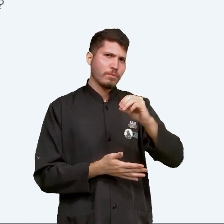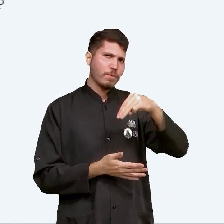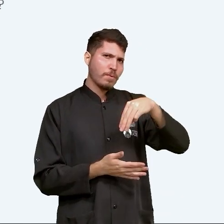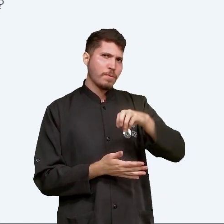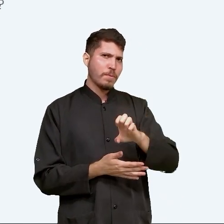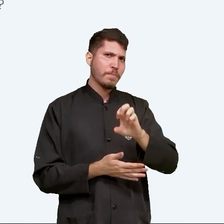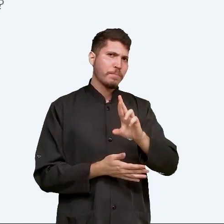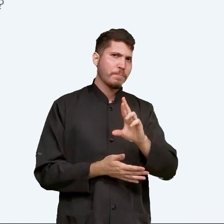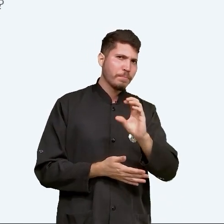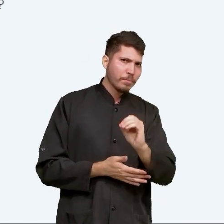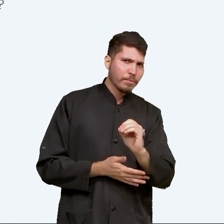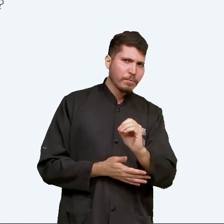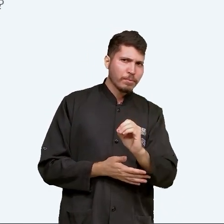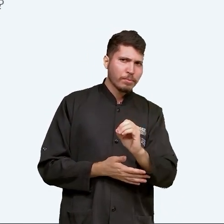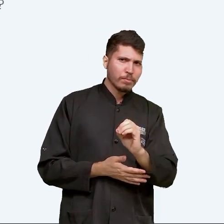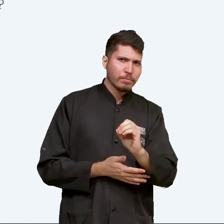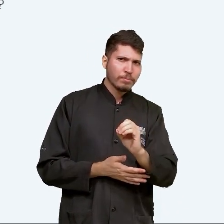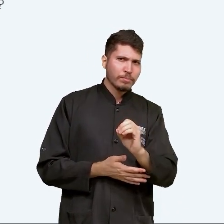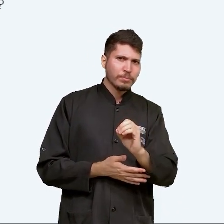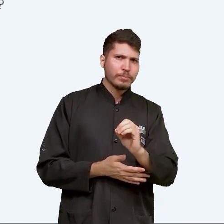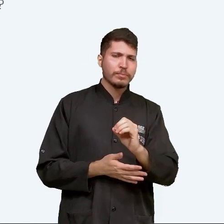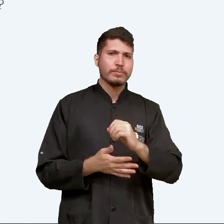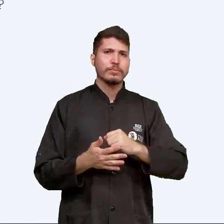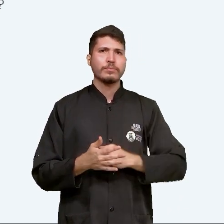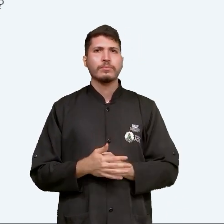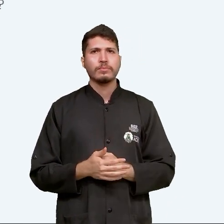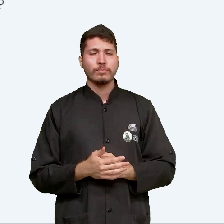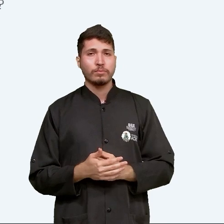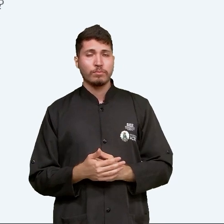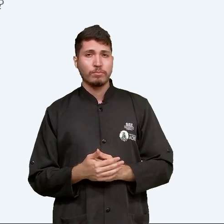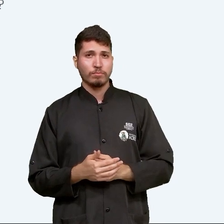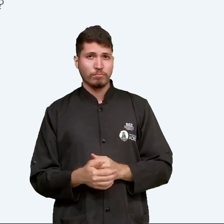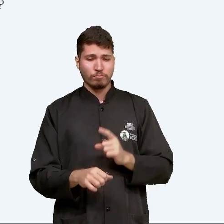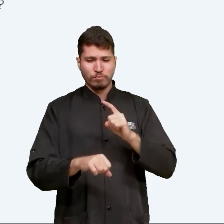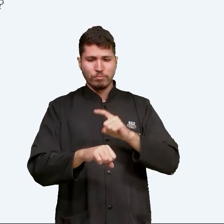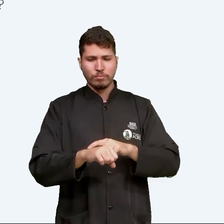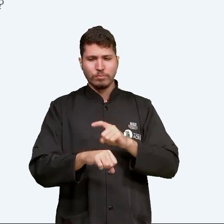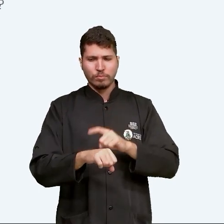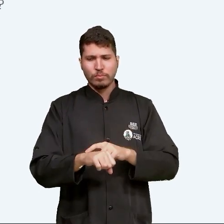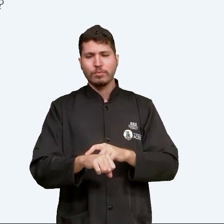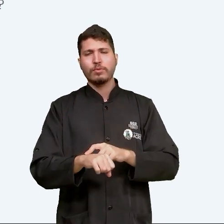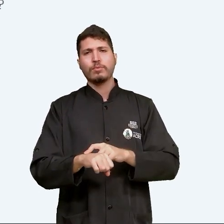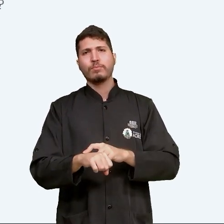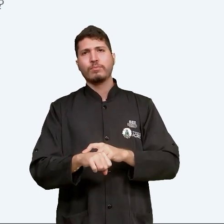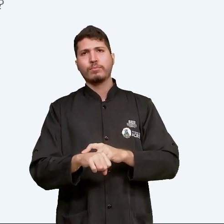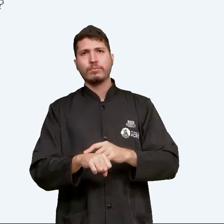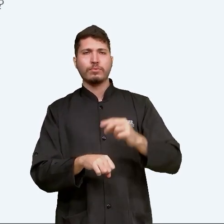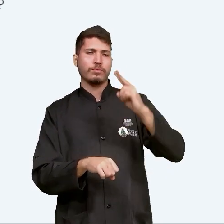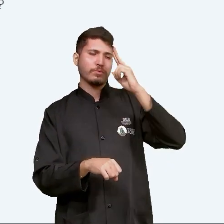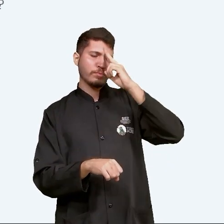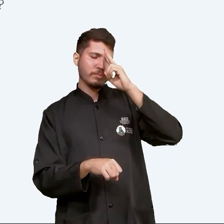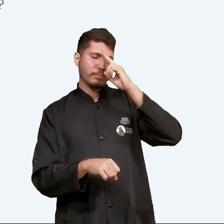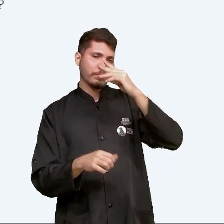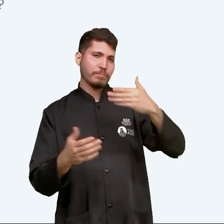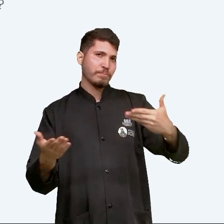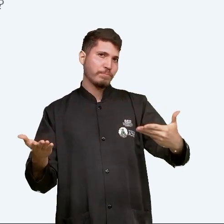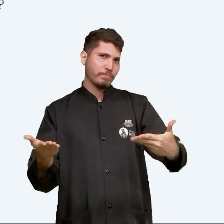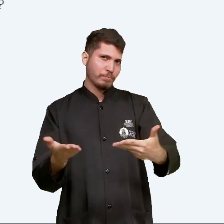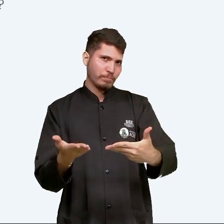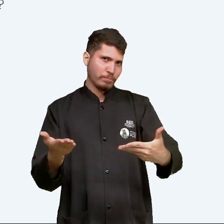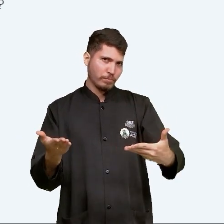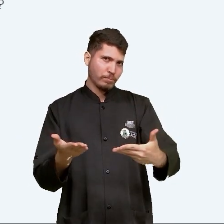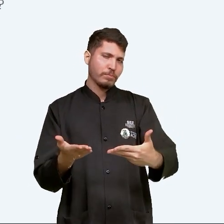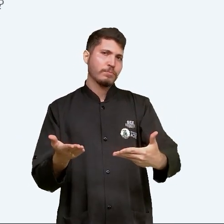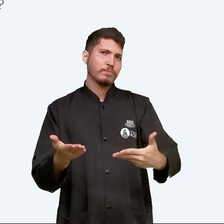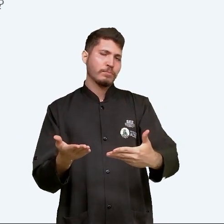de um momento mais atual, né, da história das artes visuais e da música, mas nós